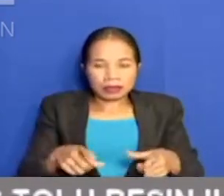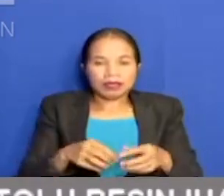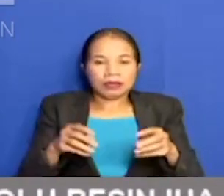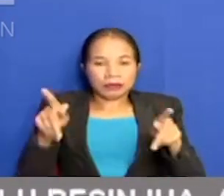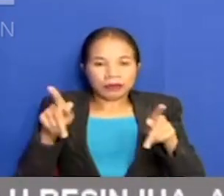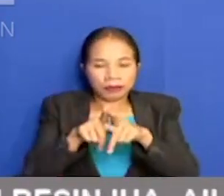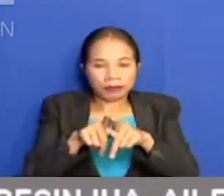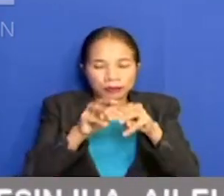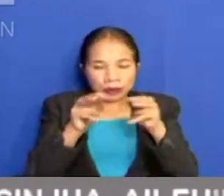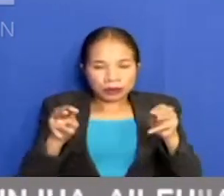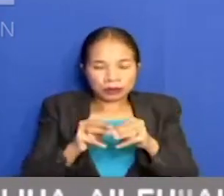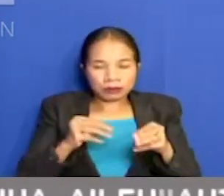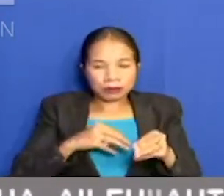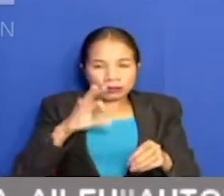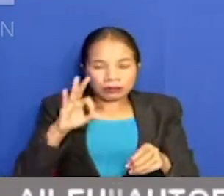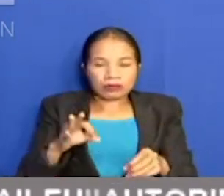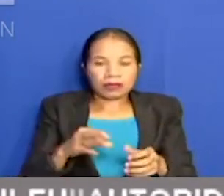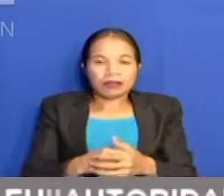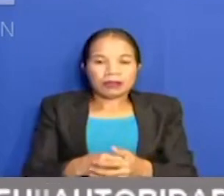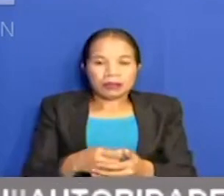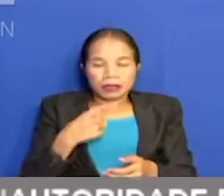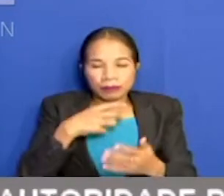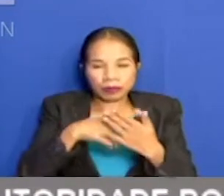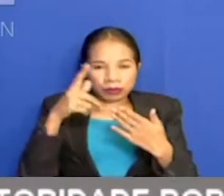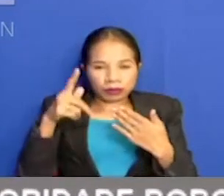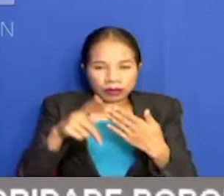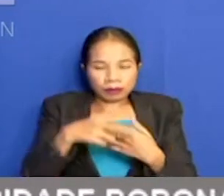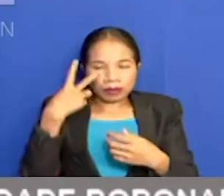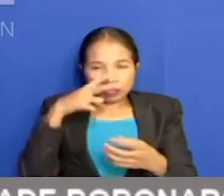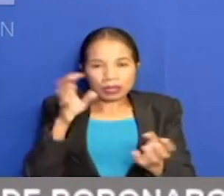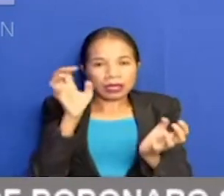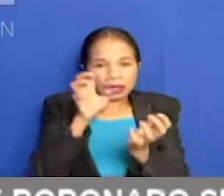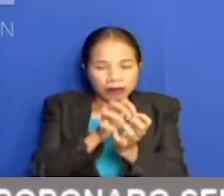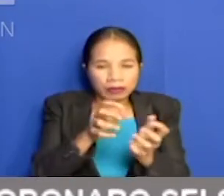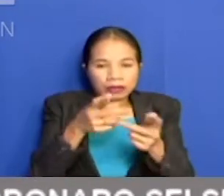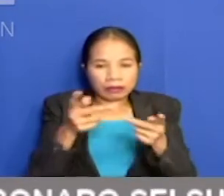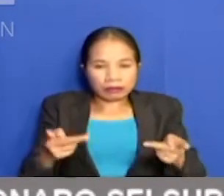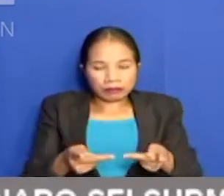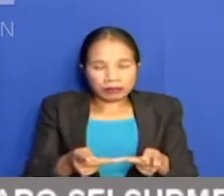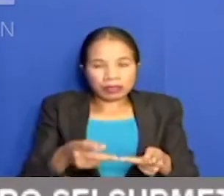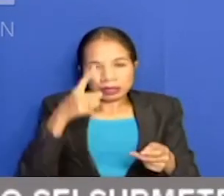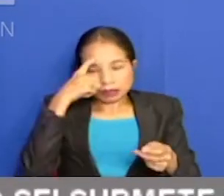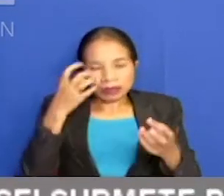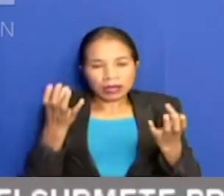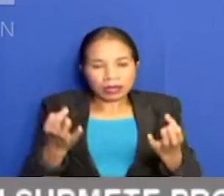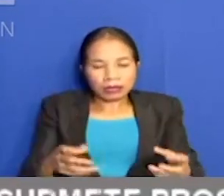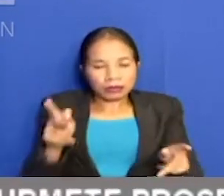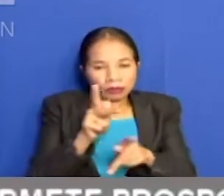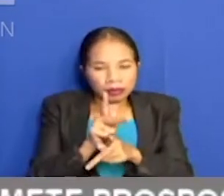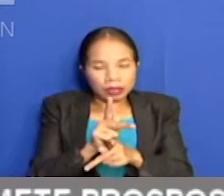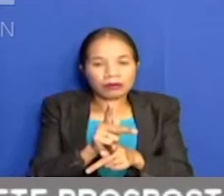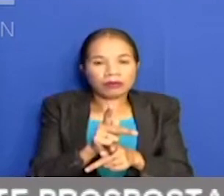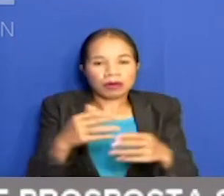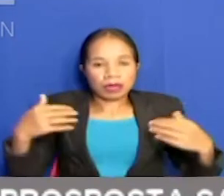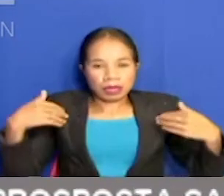município Mano Farri. Diómetro Hateten, Programa Conservação da FAEC e a Fatin refere, também a cara que protege animal na